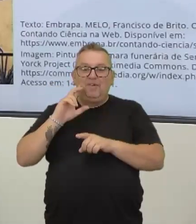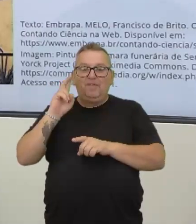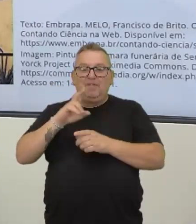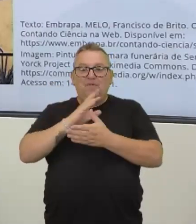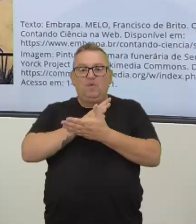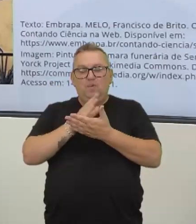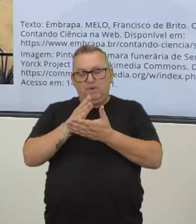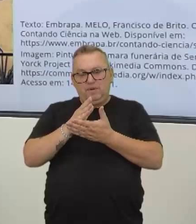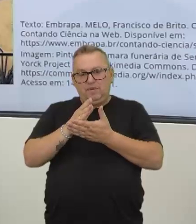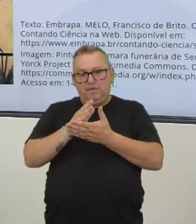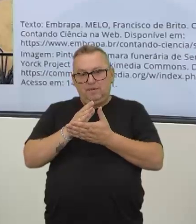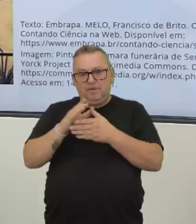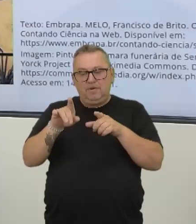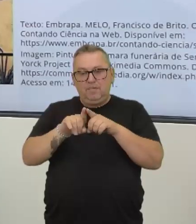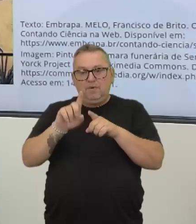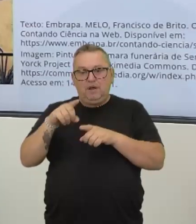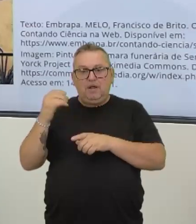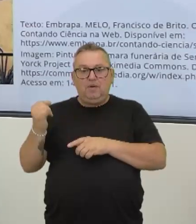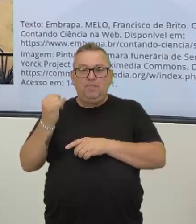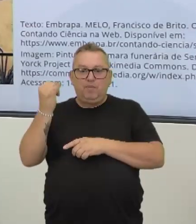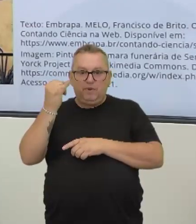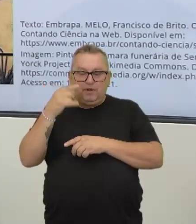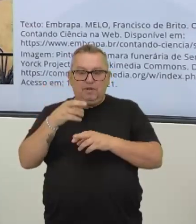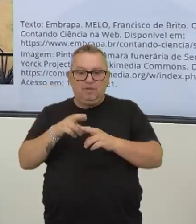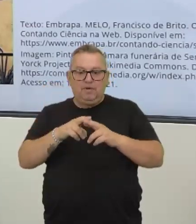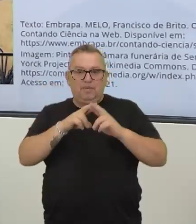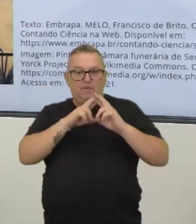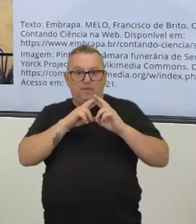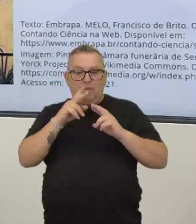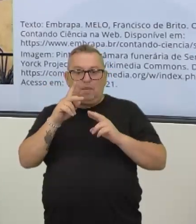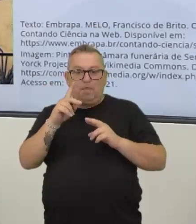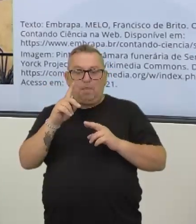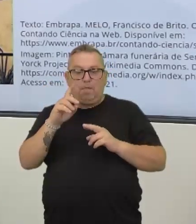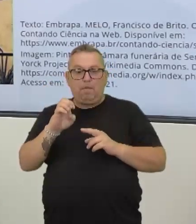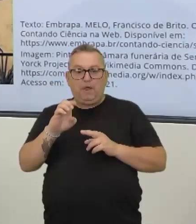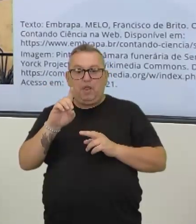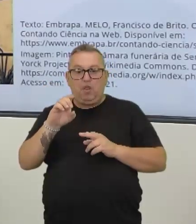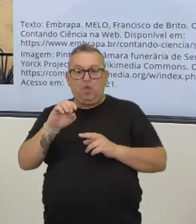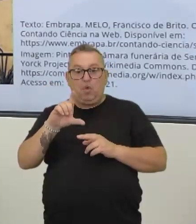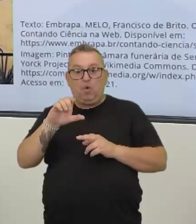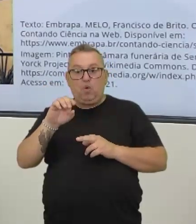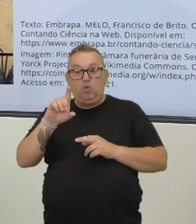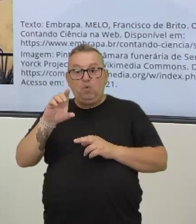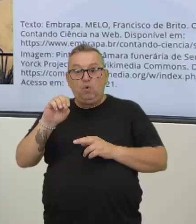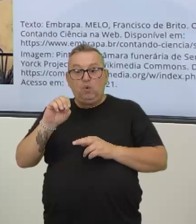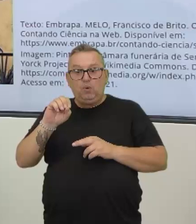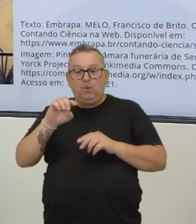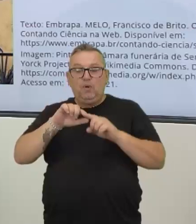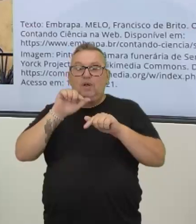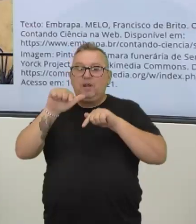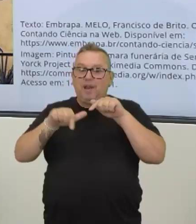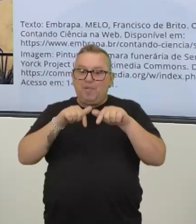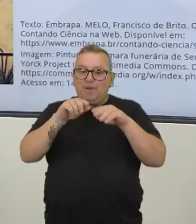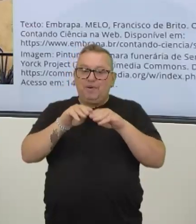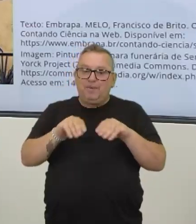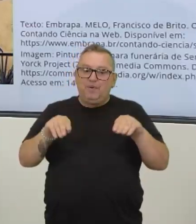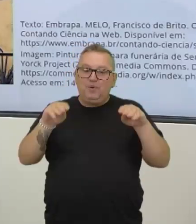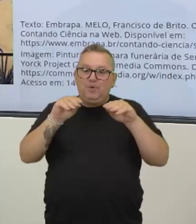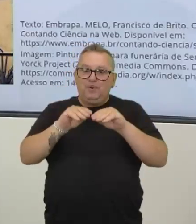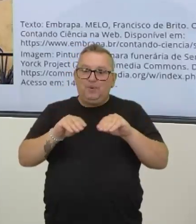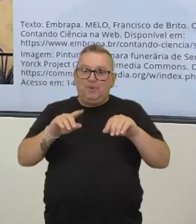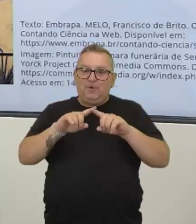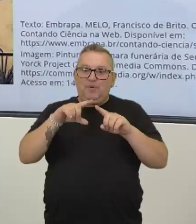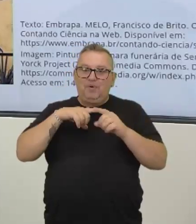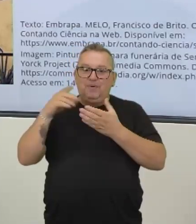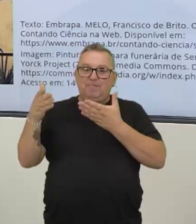contexto geral e também, né, a importância do papel aí do pedólogo, né, que é o que trabalha aí com o solo, né? Você viu que nós temos aí